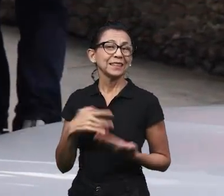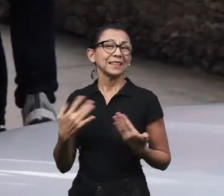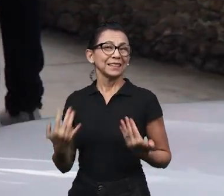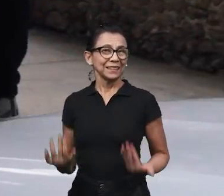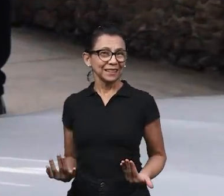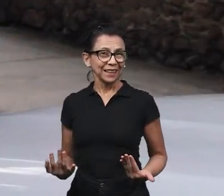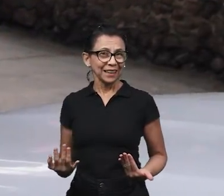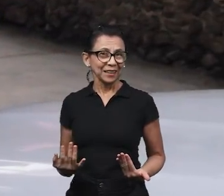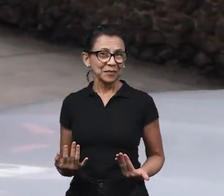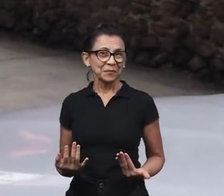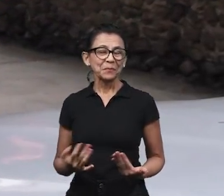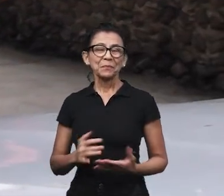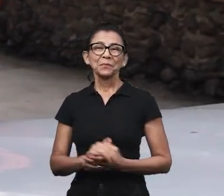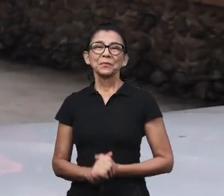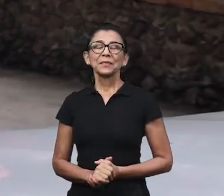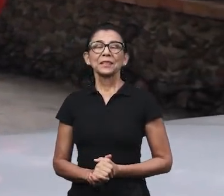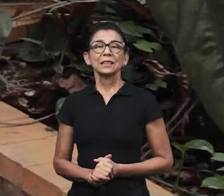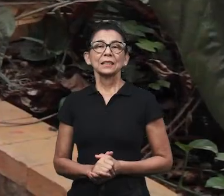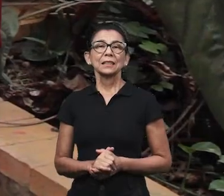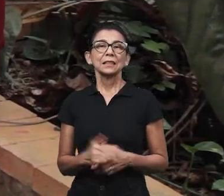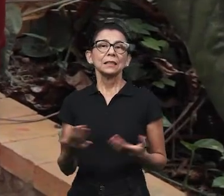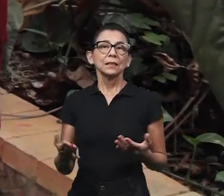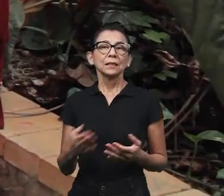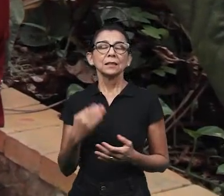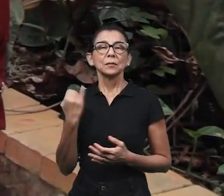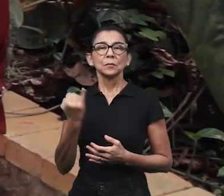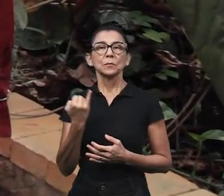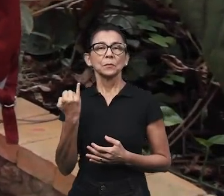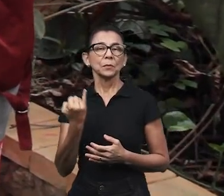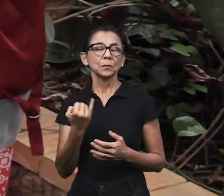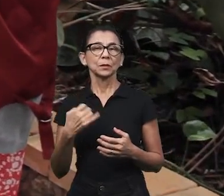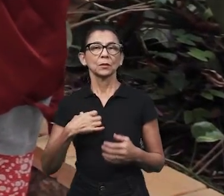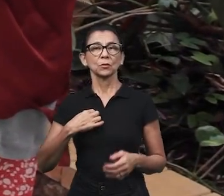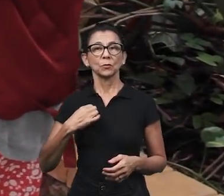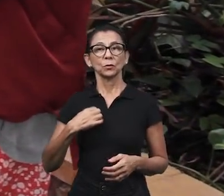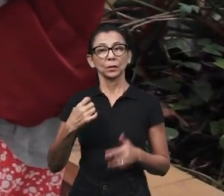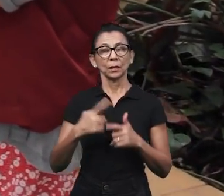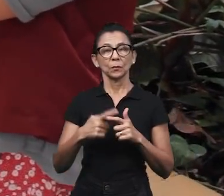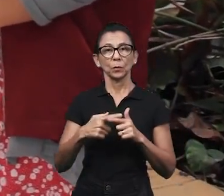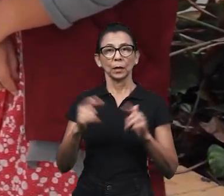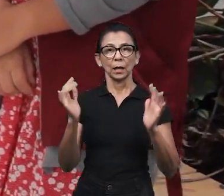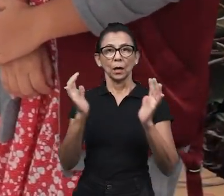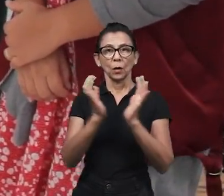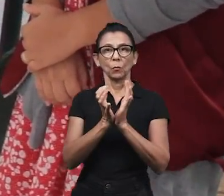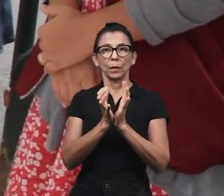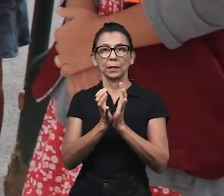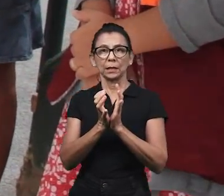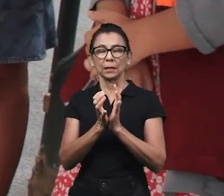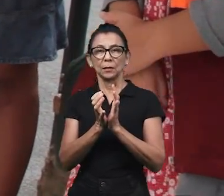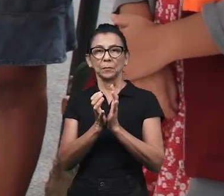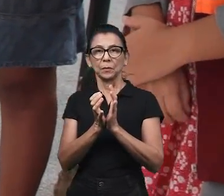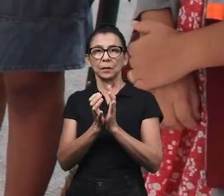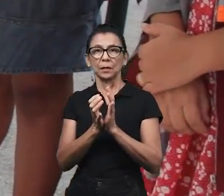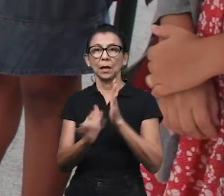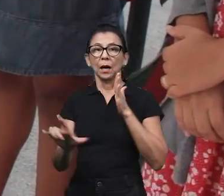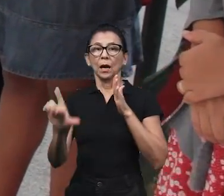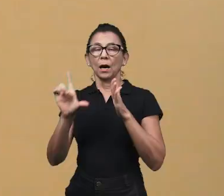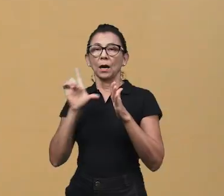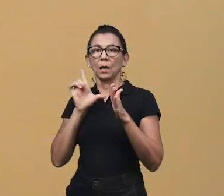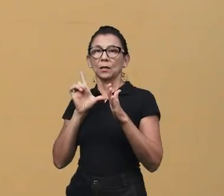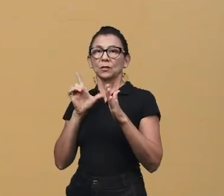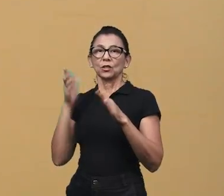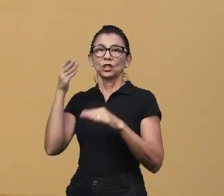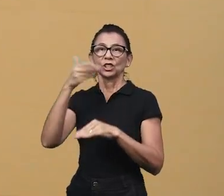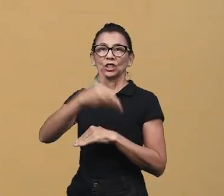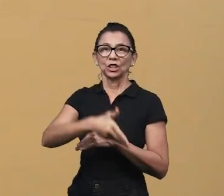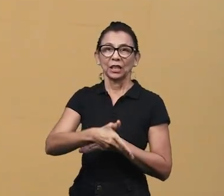já chegou aqui antes para preparar todo esse ambiente. Vocês falaram aqui que vocês chegaram ontem, deu exemplo aqui, né? Que chegaram